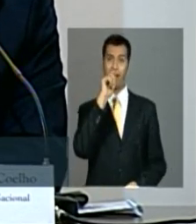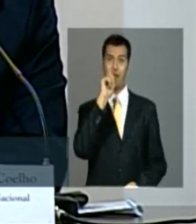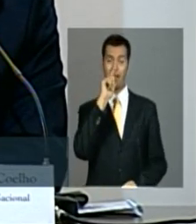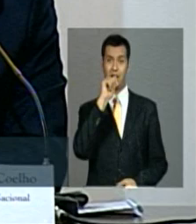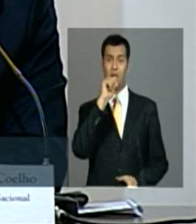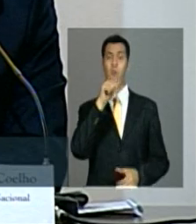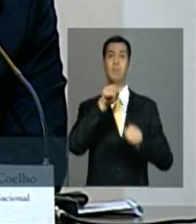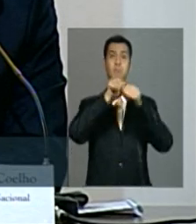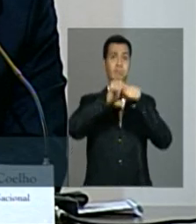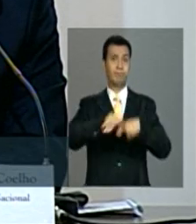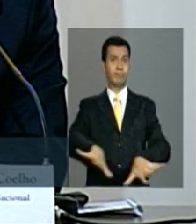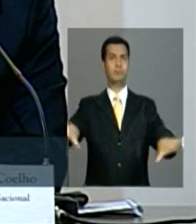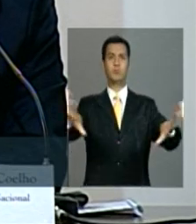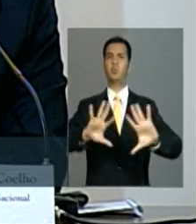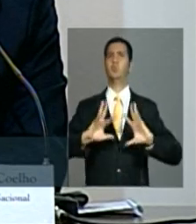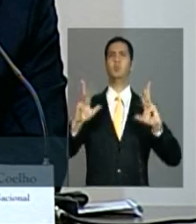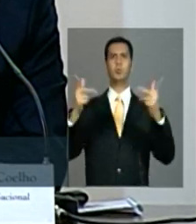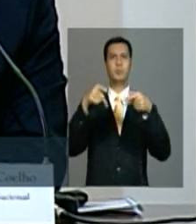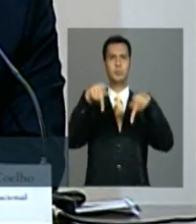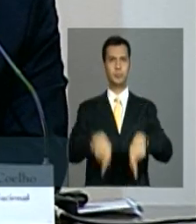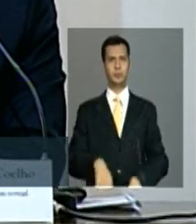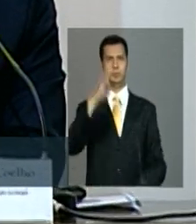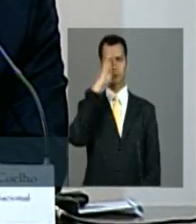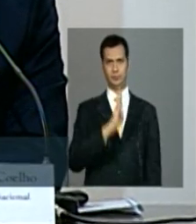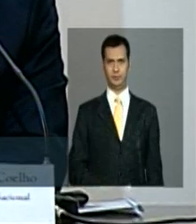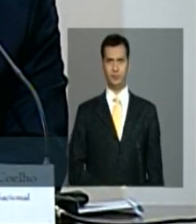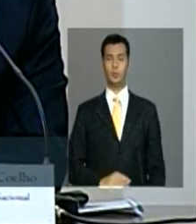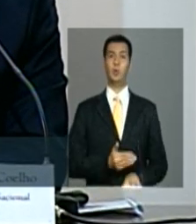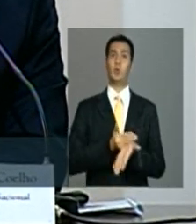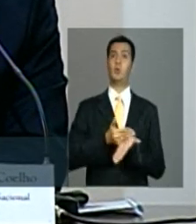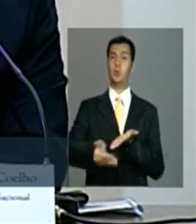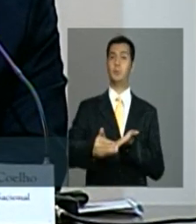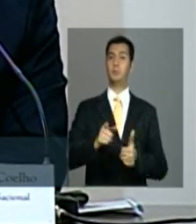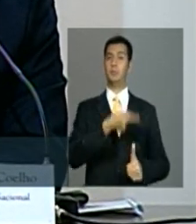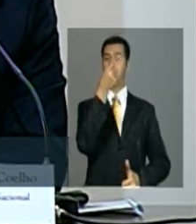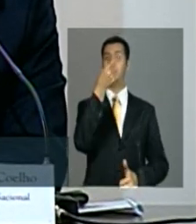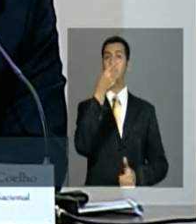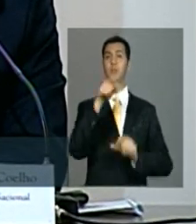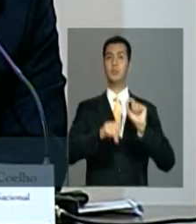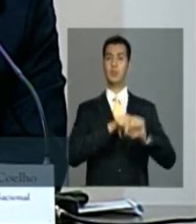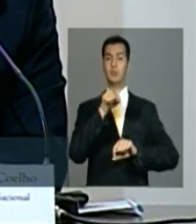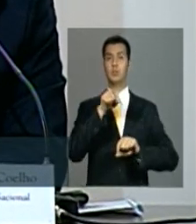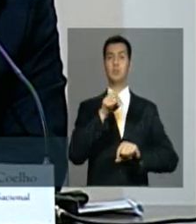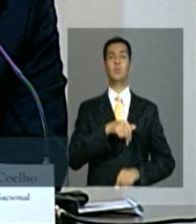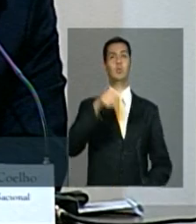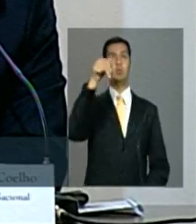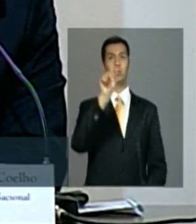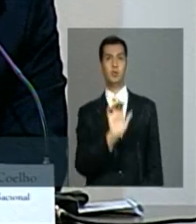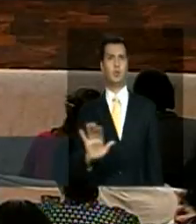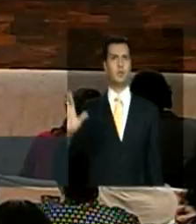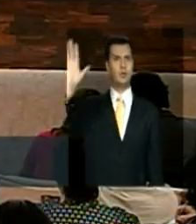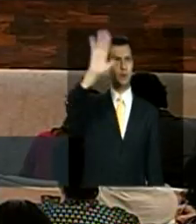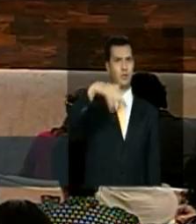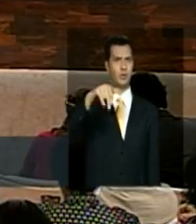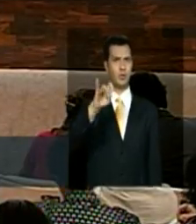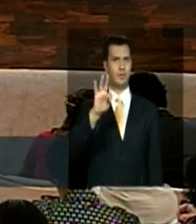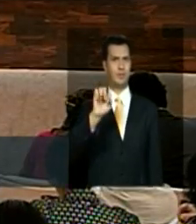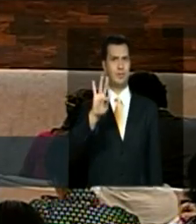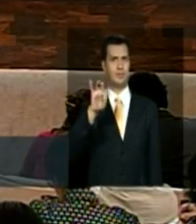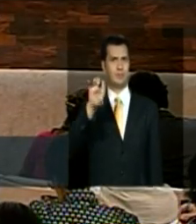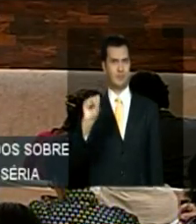à população brasileira inicialmente com prioridade absoluta para o semiárido do nordeste